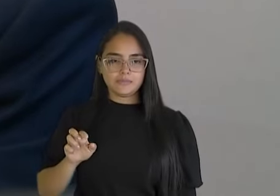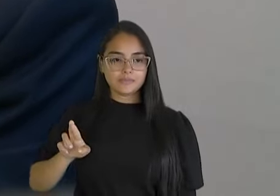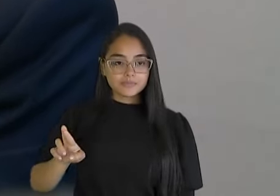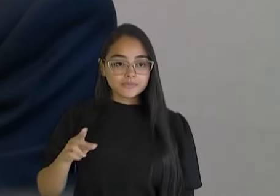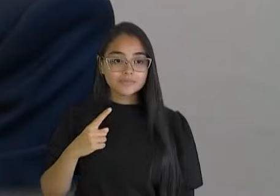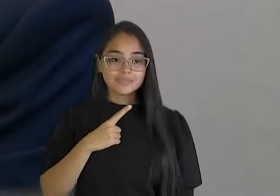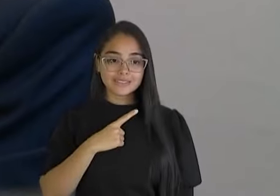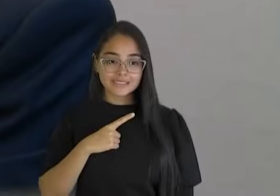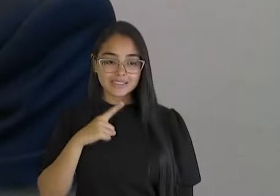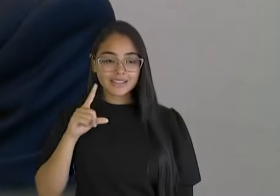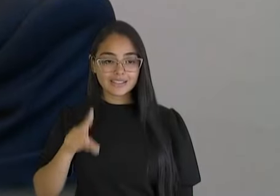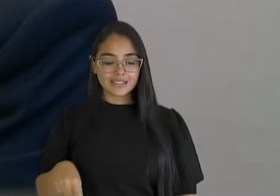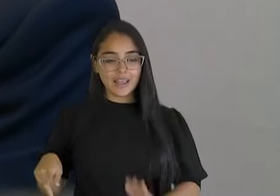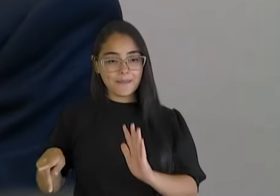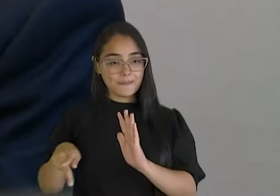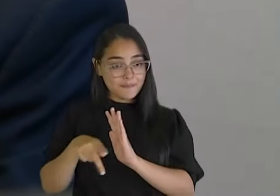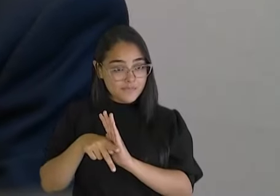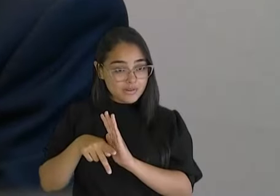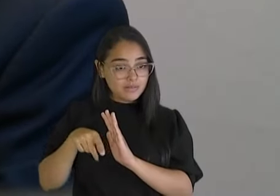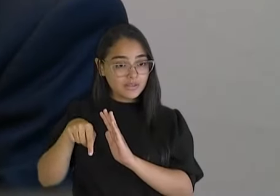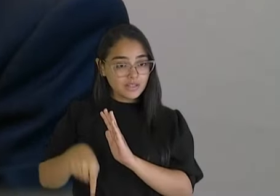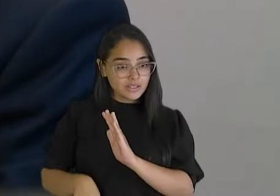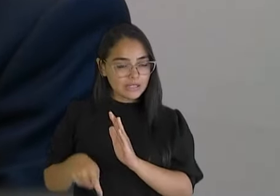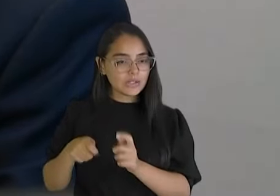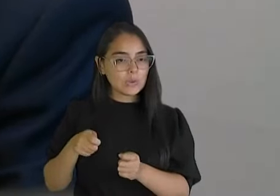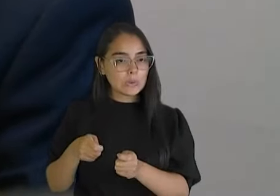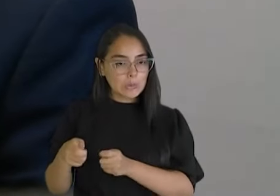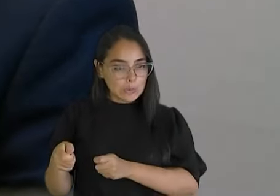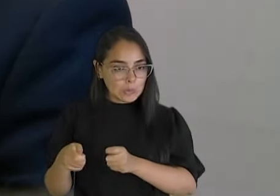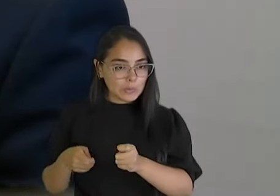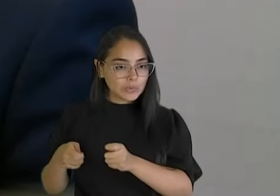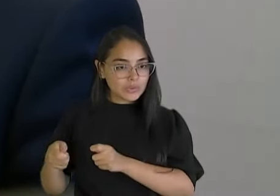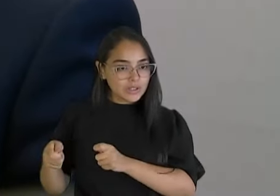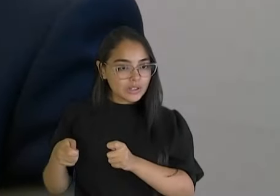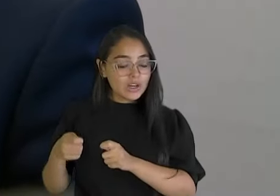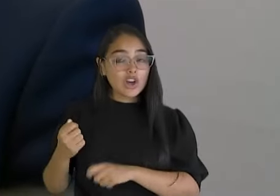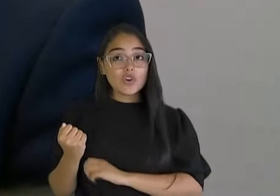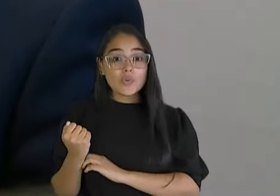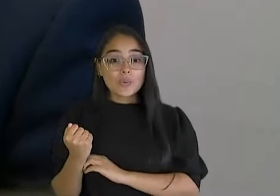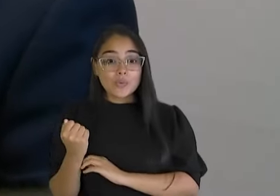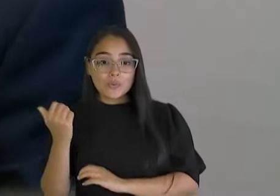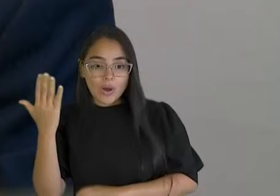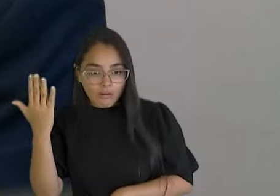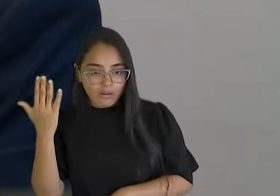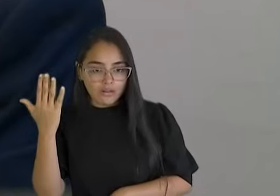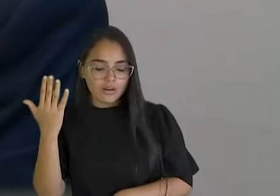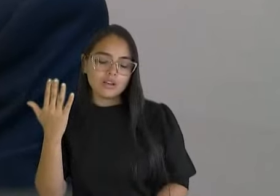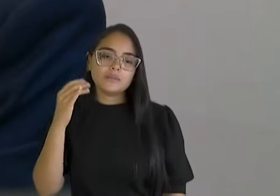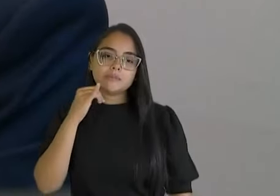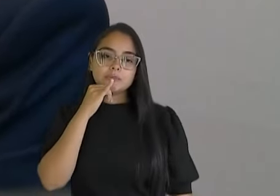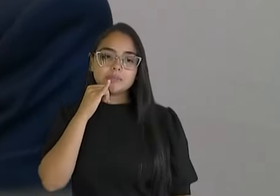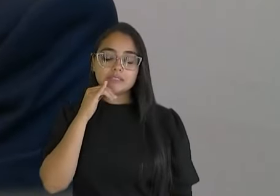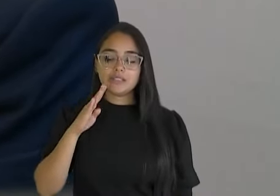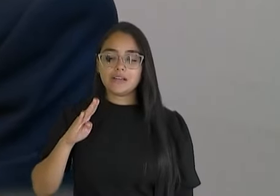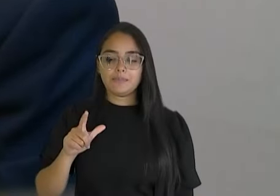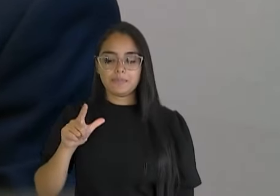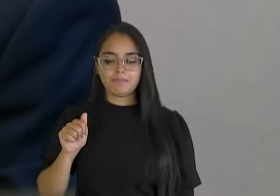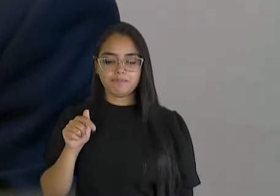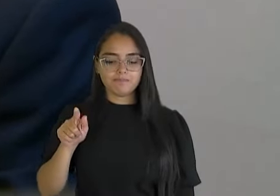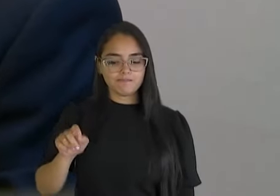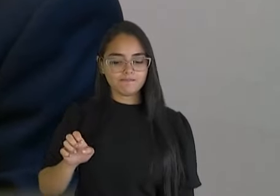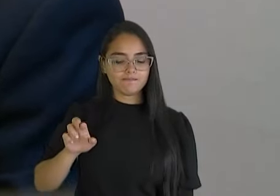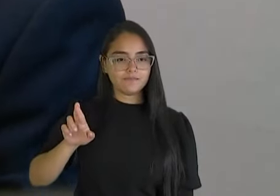a hospedagem quanto o domínio eletrônico sediado no estrangeiro. Então, quando a gente pega, por exemplo, a Blaze, ela